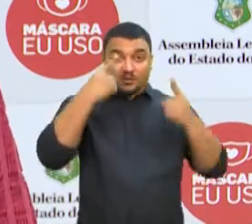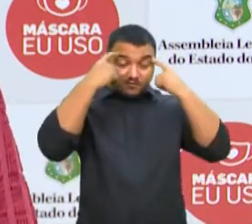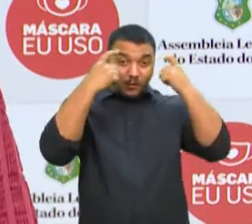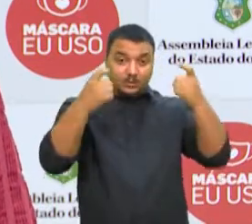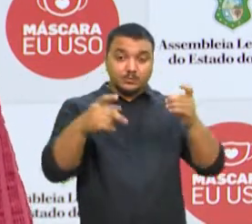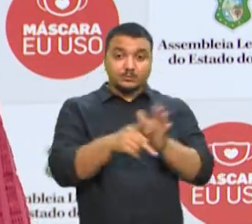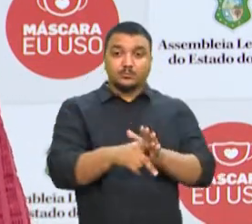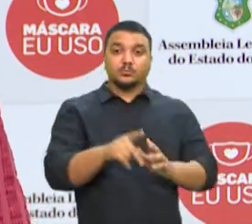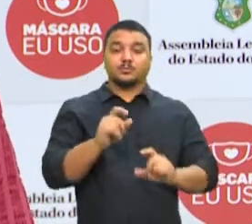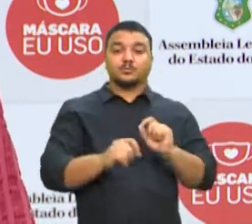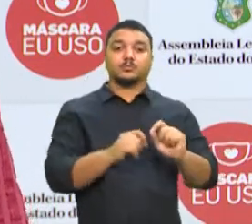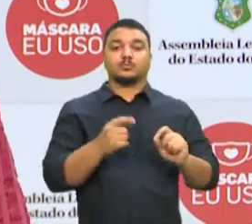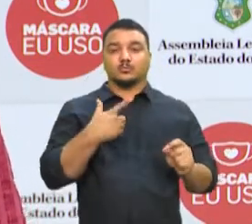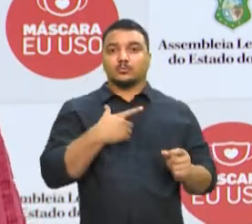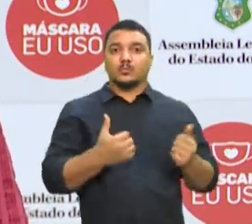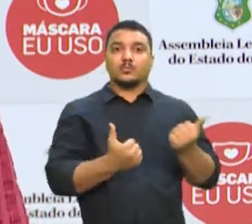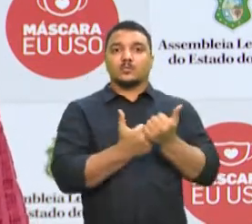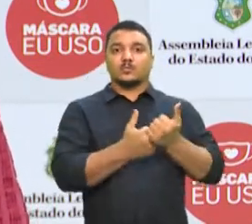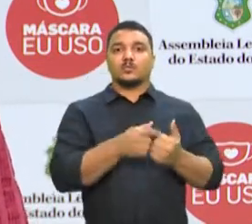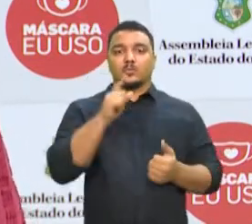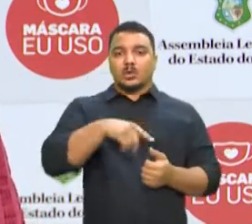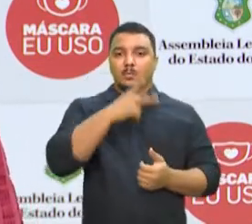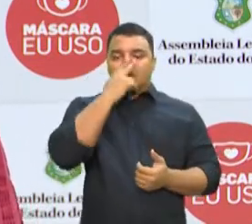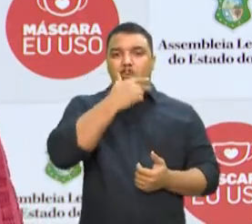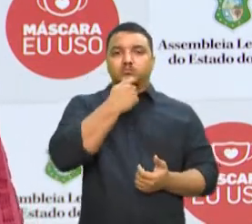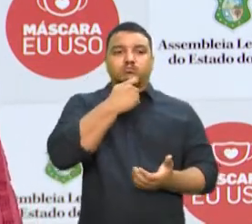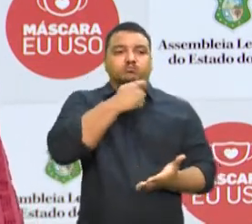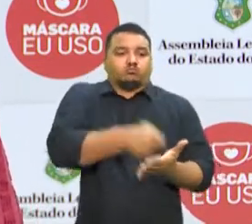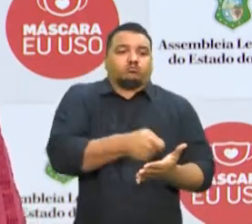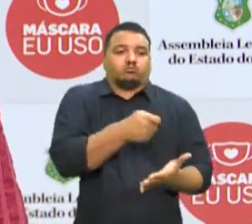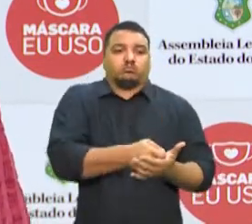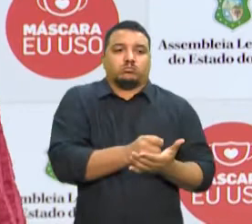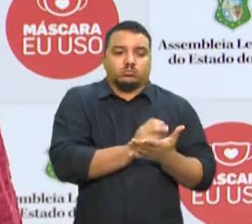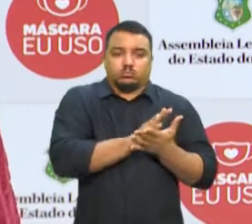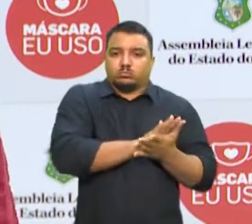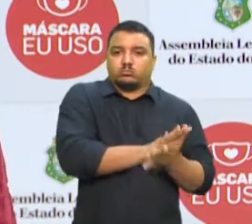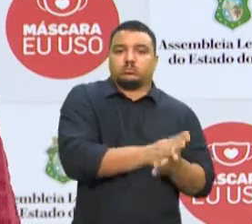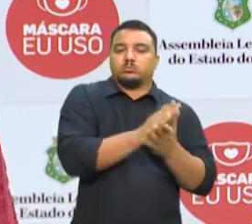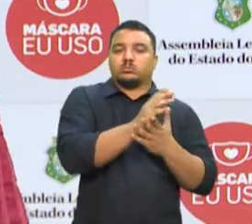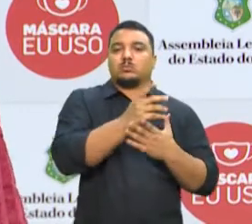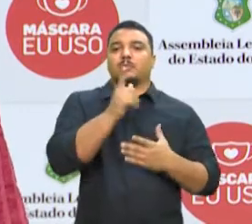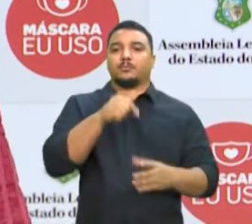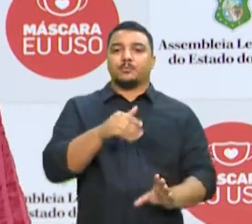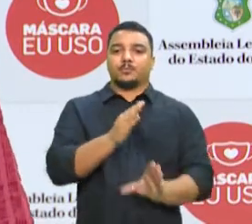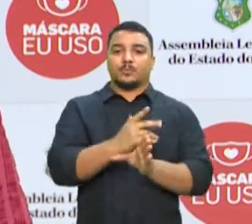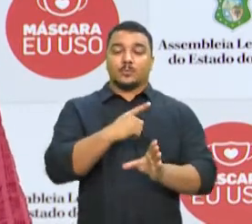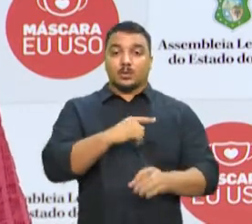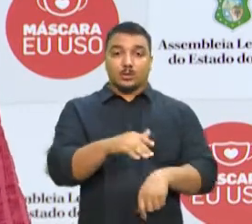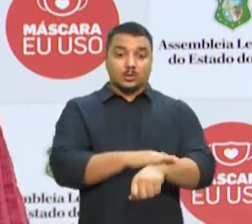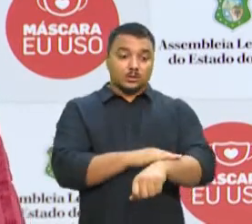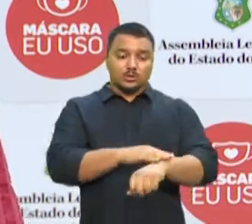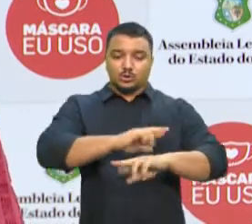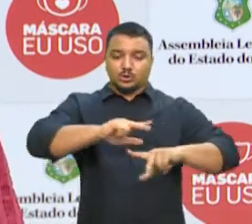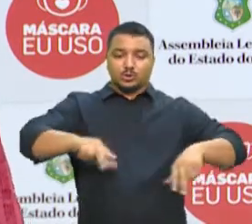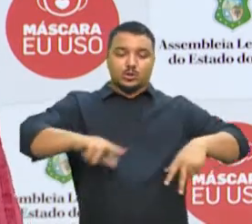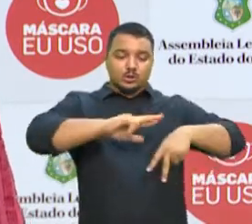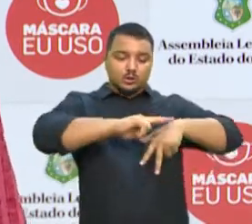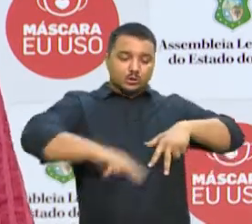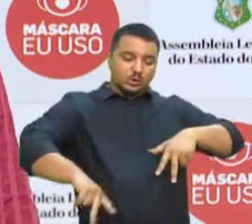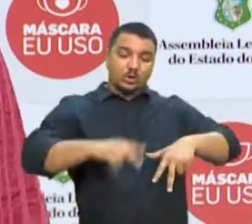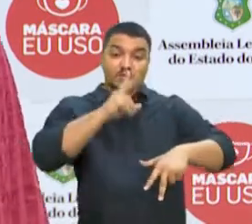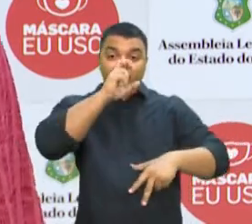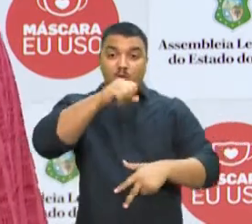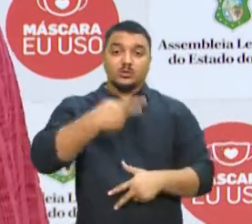que são reforçadas pelo machismo estrutural, pelas questões, né, de gênero que são tão fortes ainda na nossa